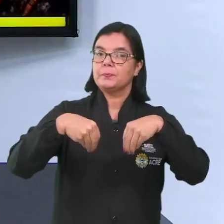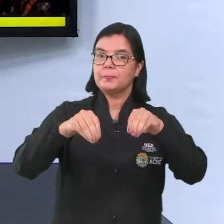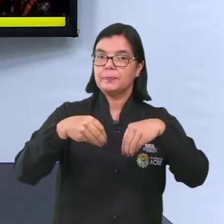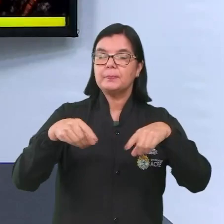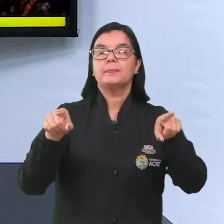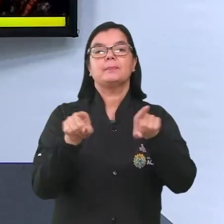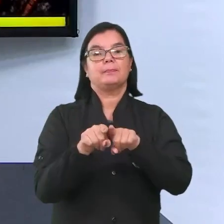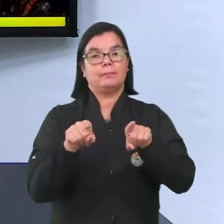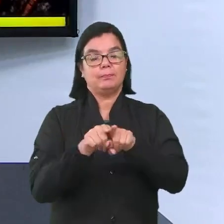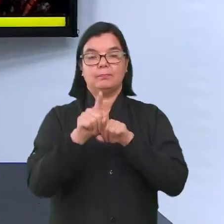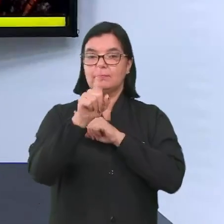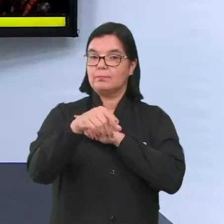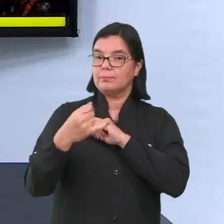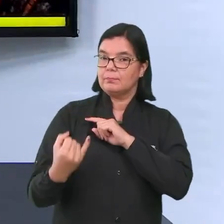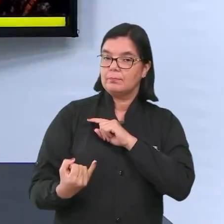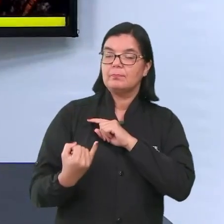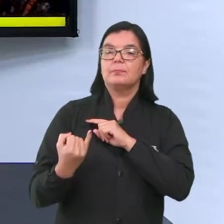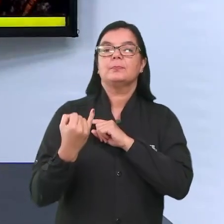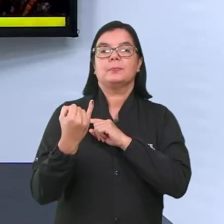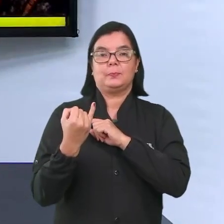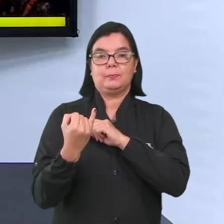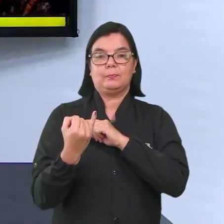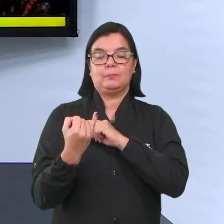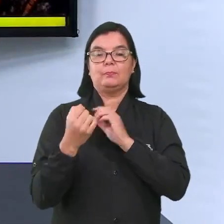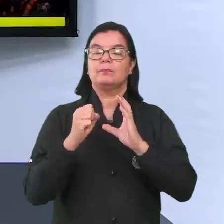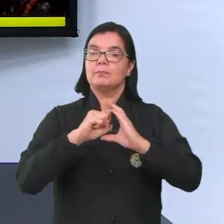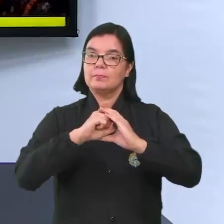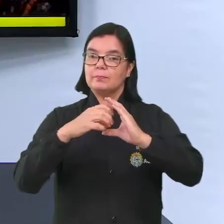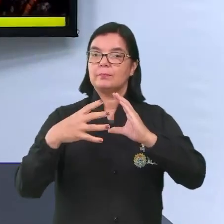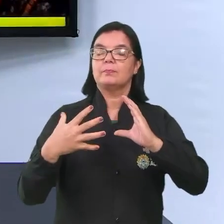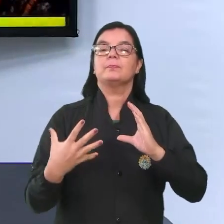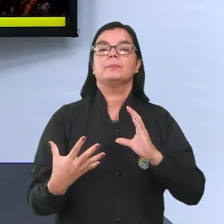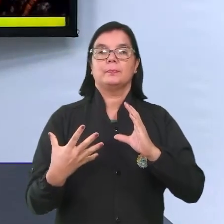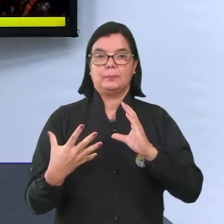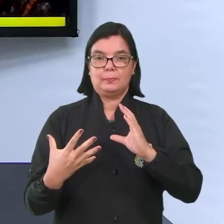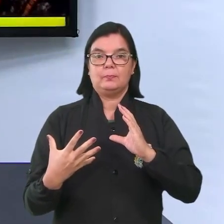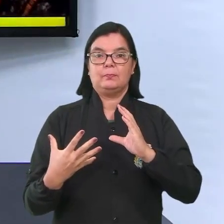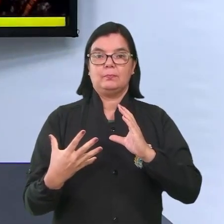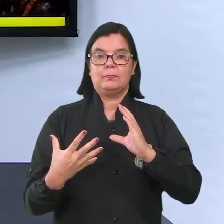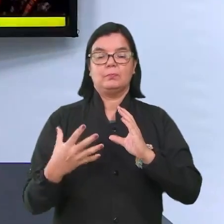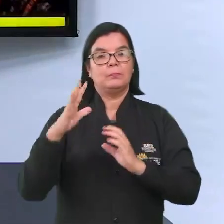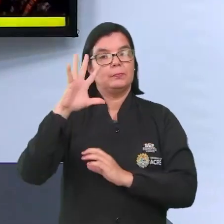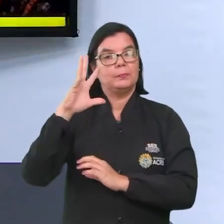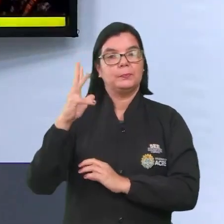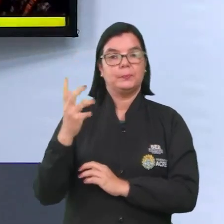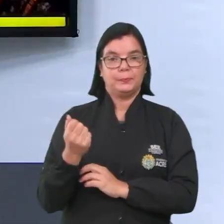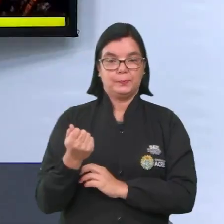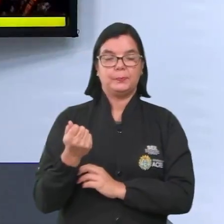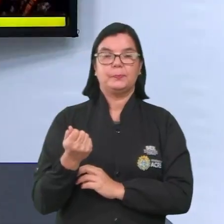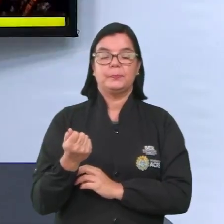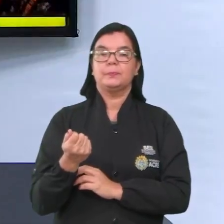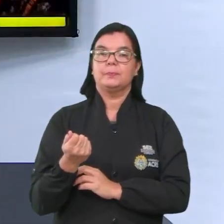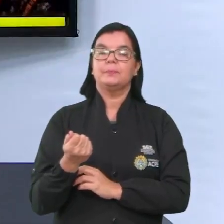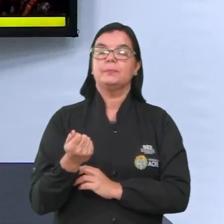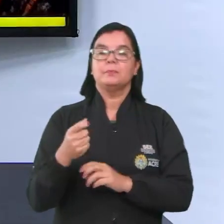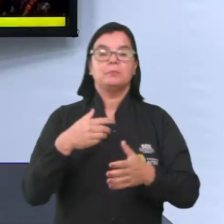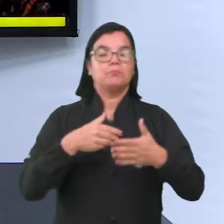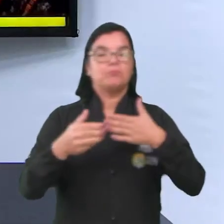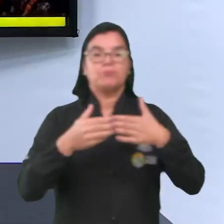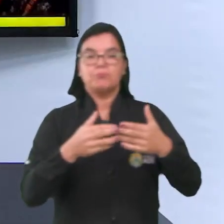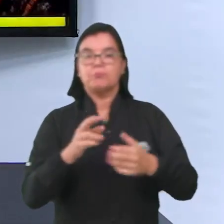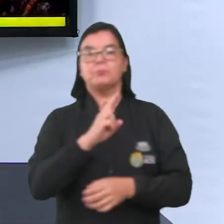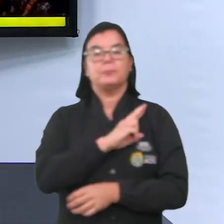é peça importantíssima nessa caracterização dos africanos, das atividades, sejam